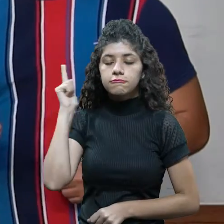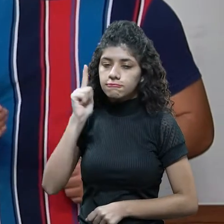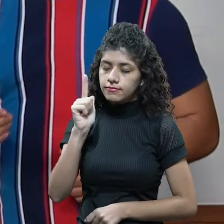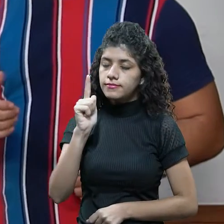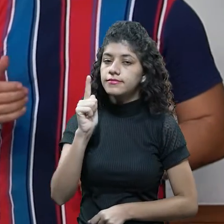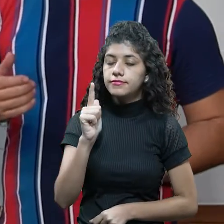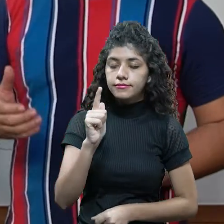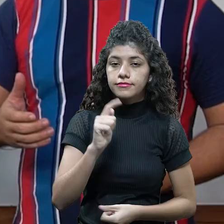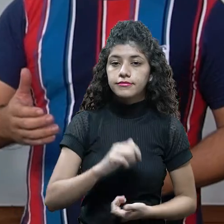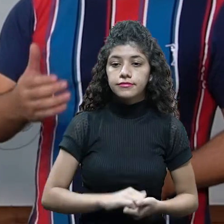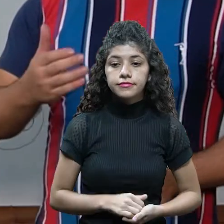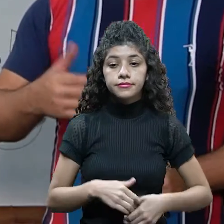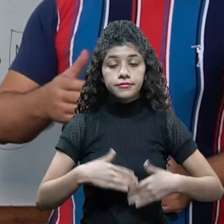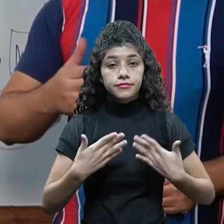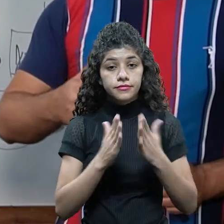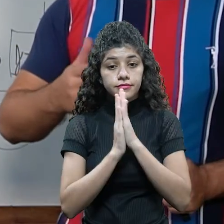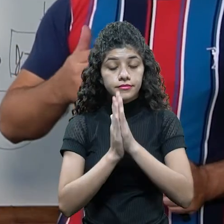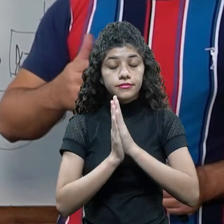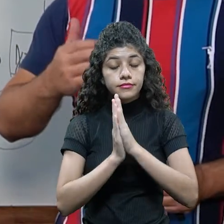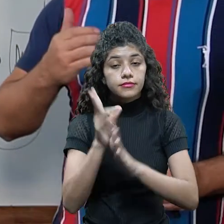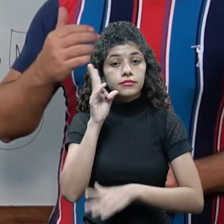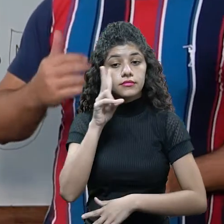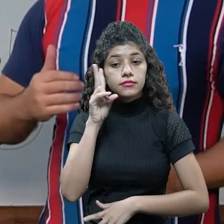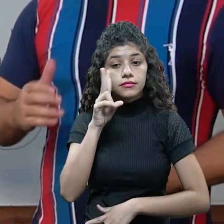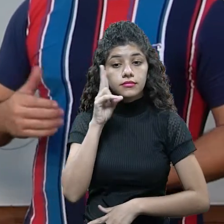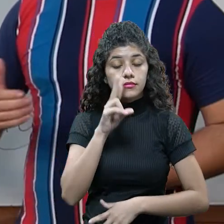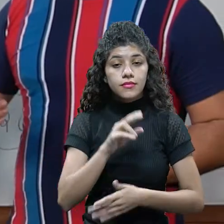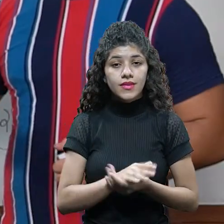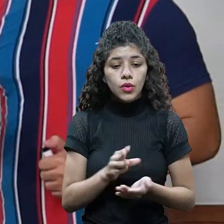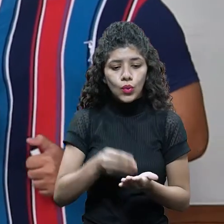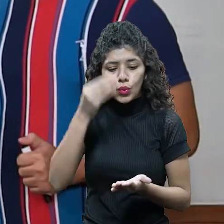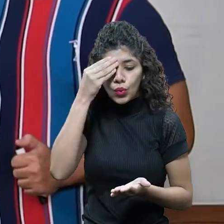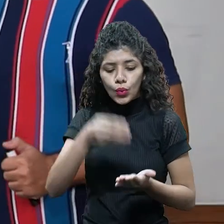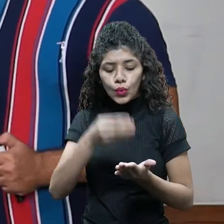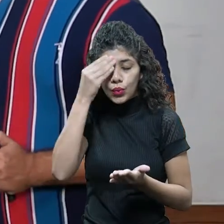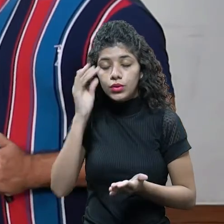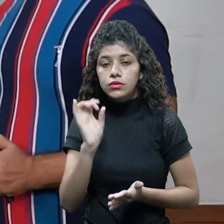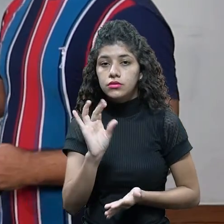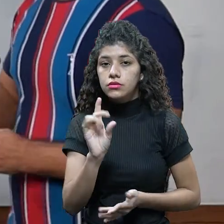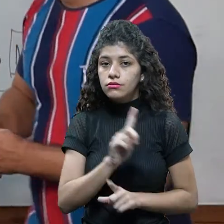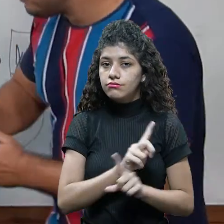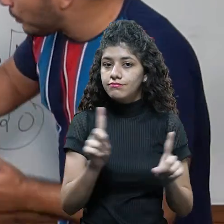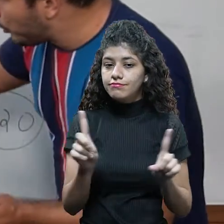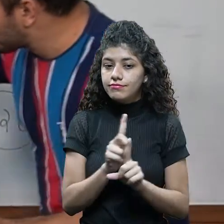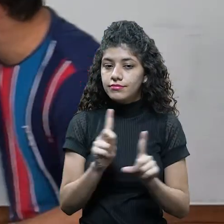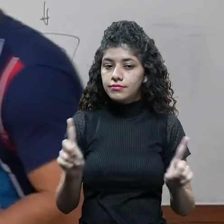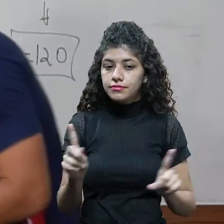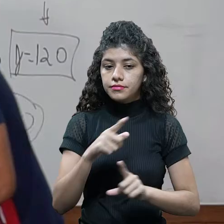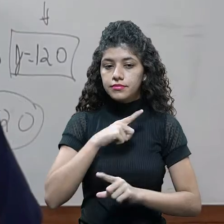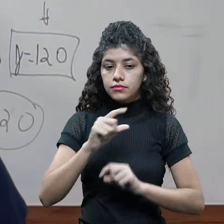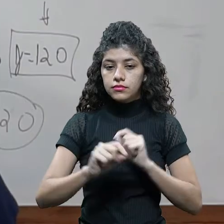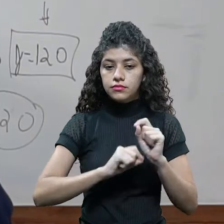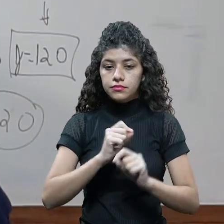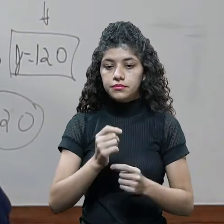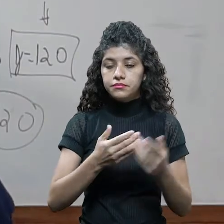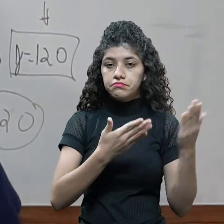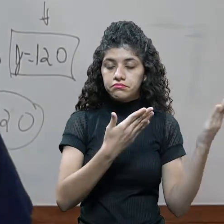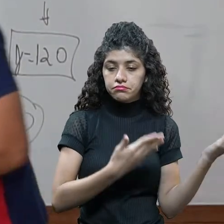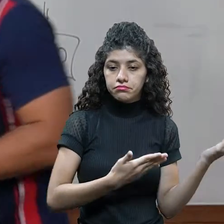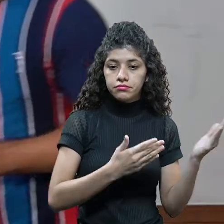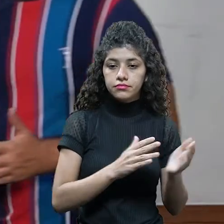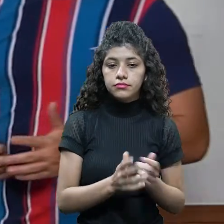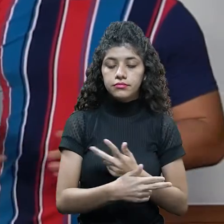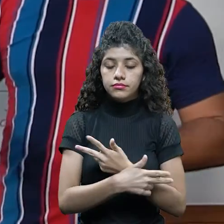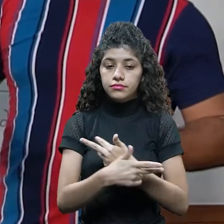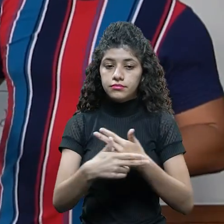consegue acertar a maioria das questões. Agora, por favor, lembrando, não é decoreba. Por isso que eu trouxe essa questão bem aqui, ó. Eu